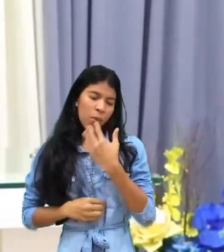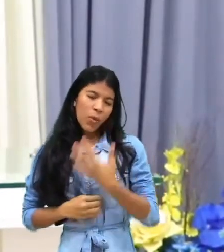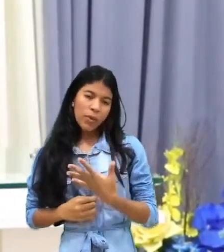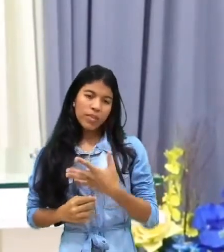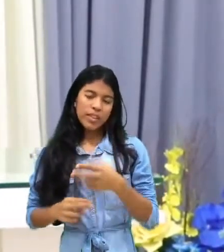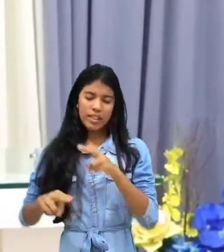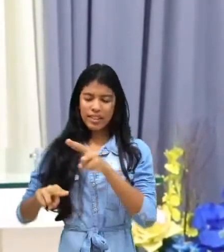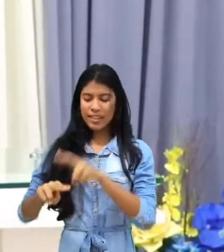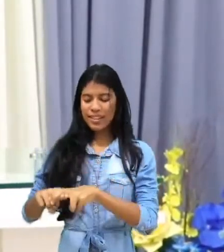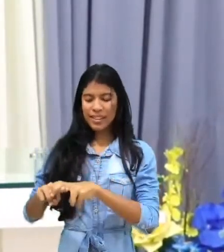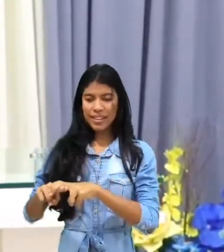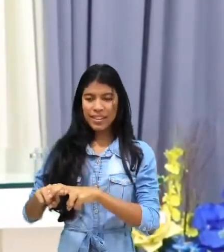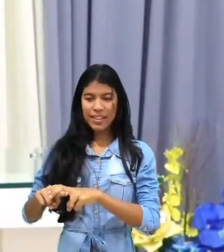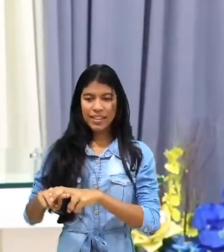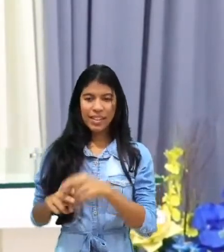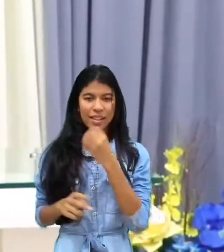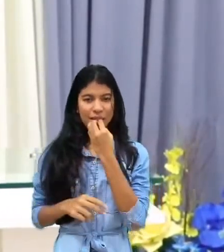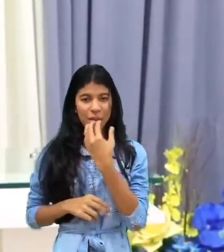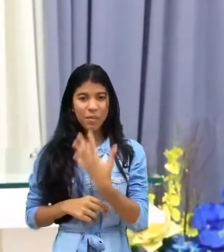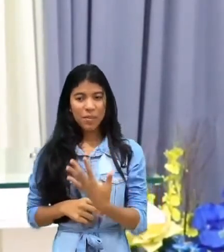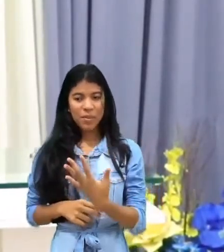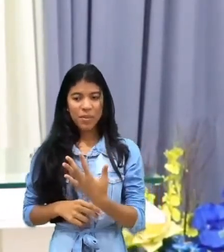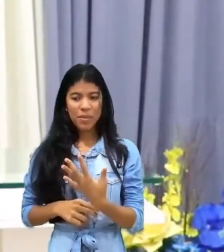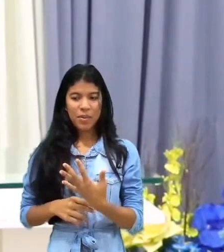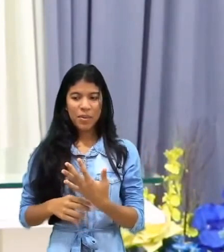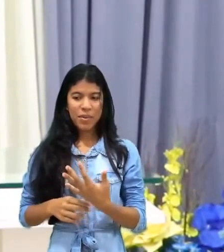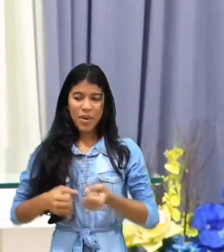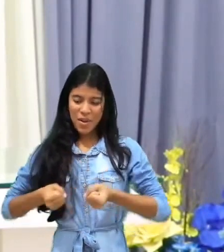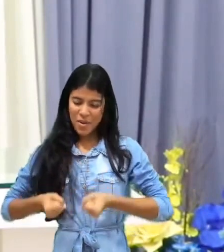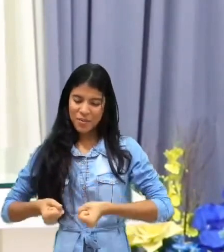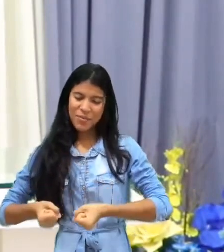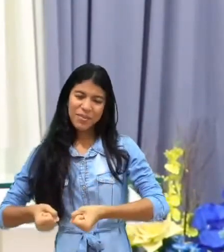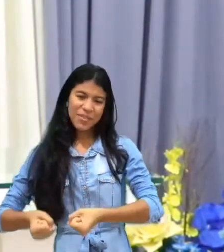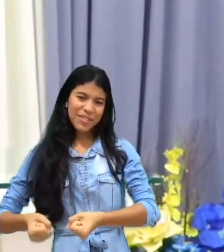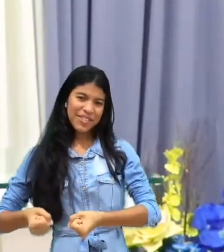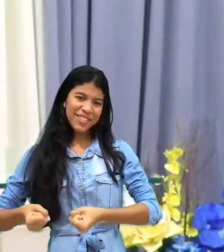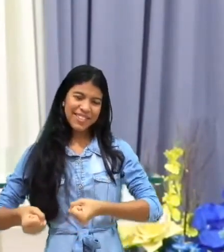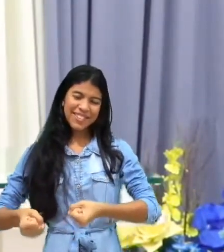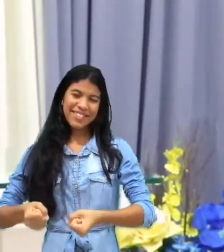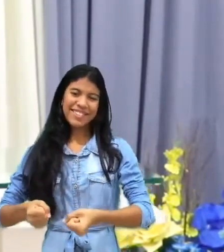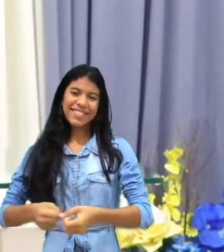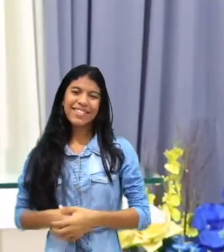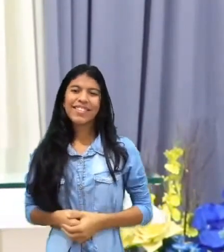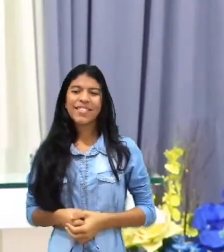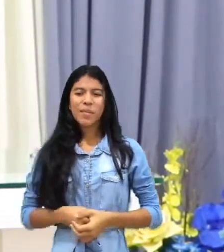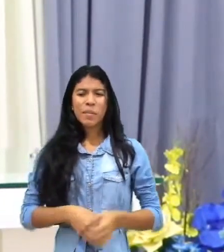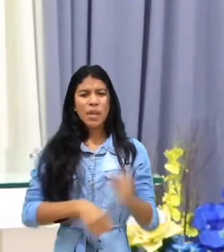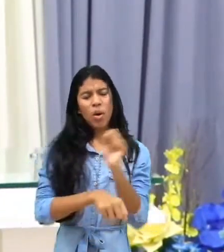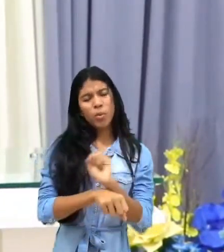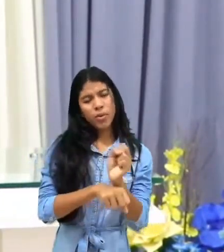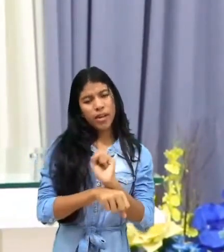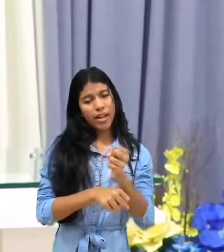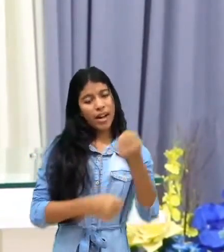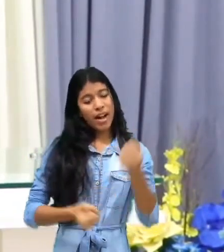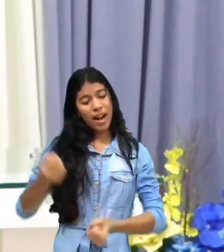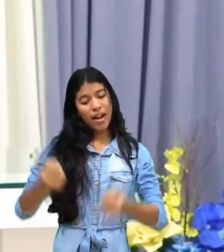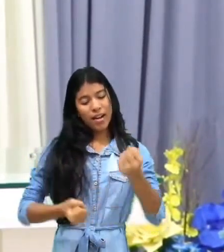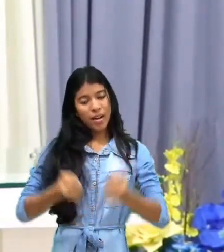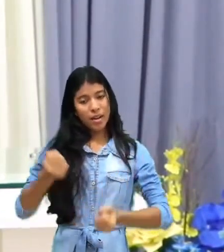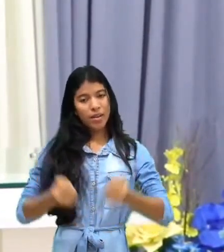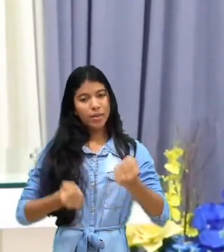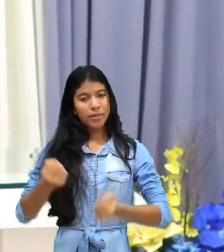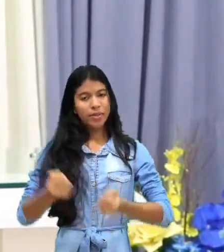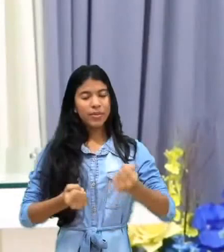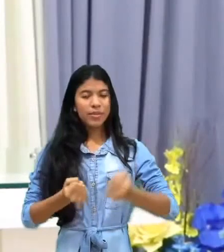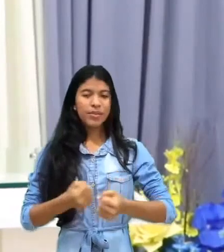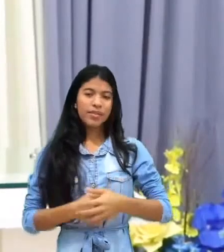é? Girando para um lado e para o outro, automóvel quando sair do serviço, e todas